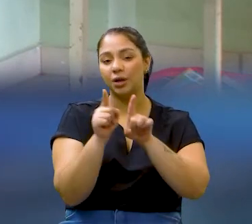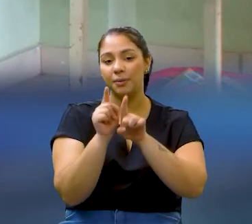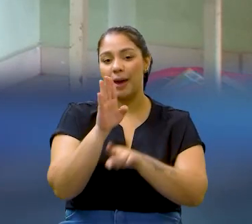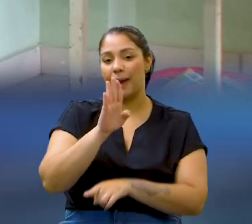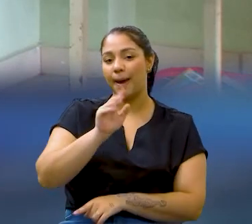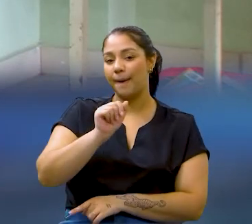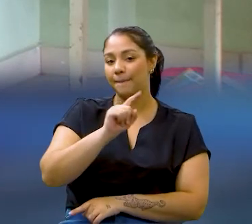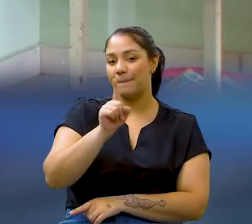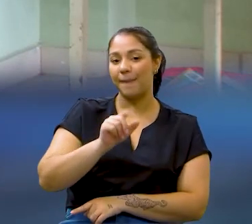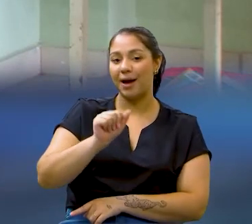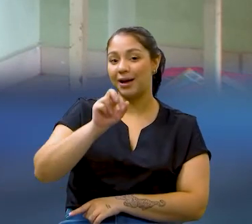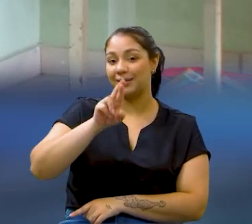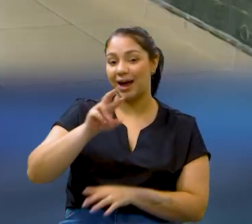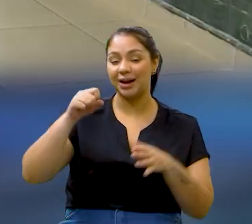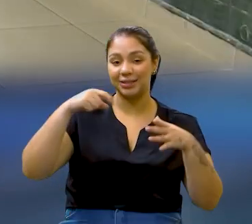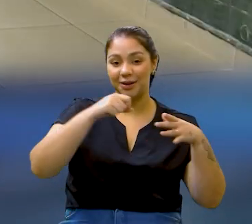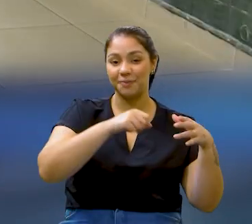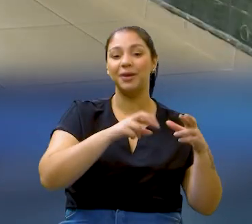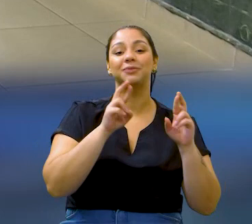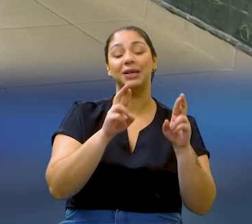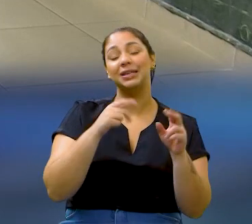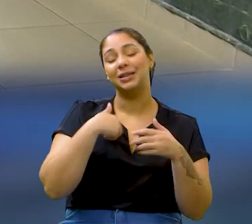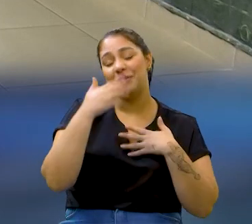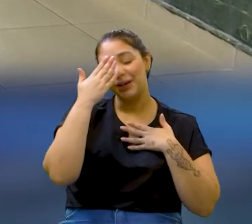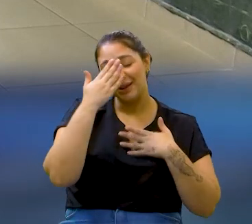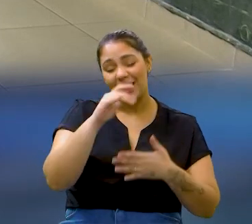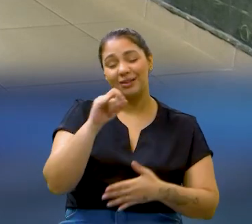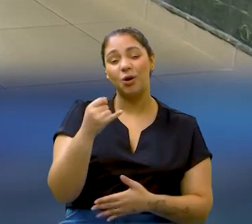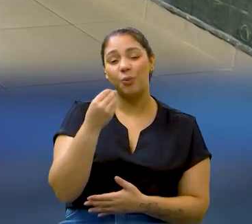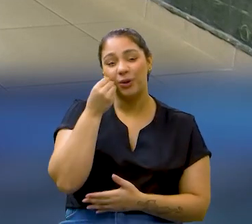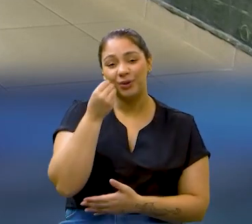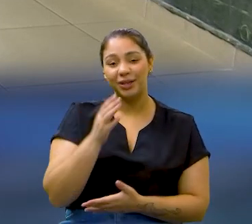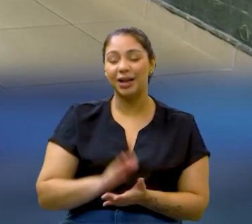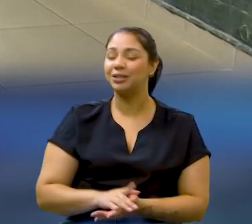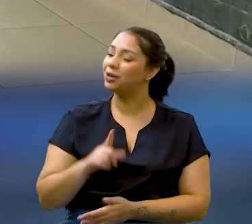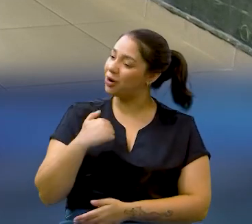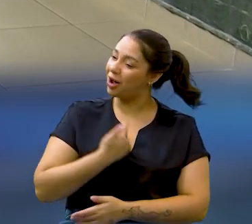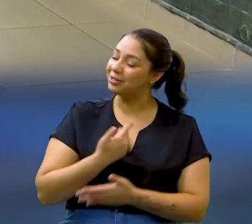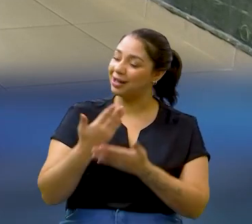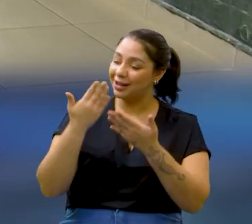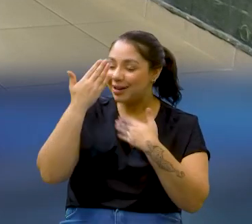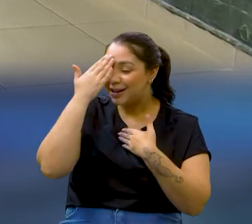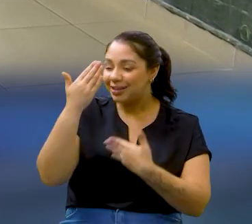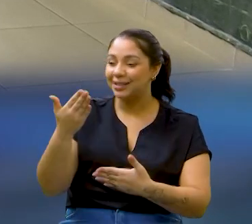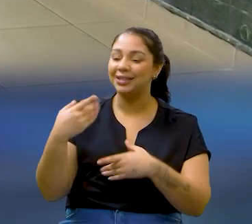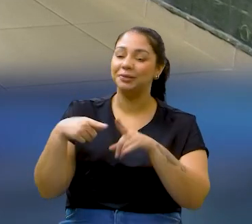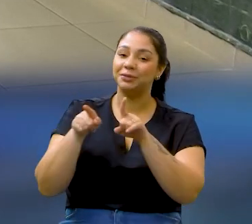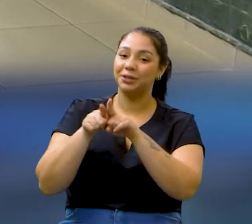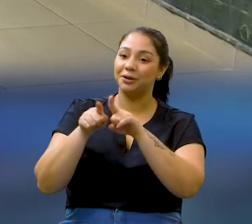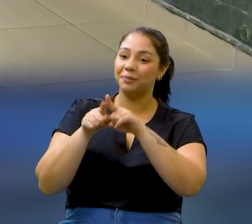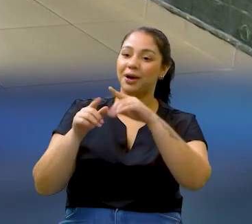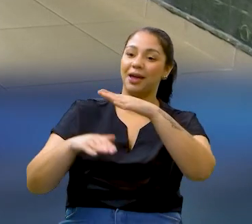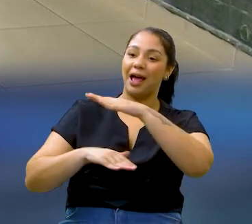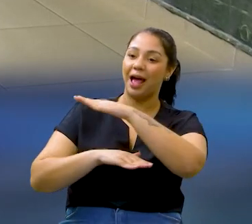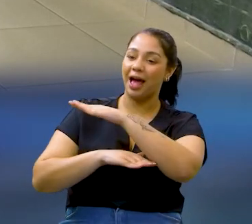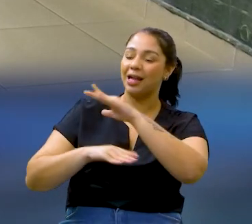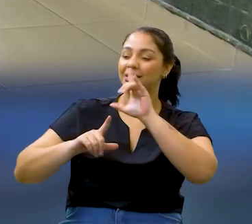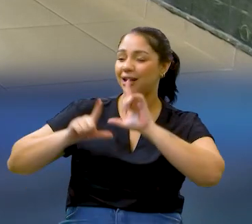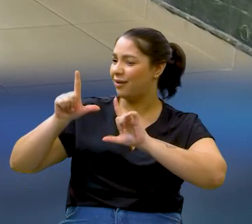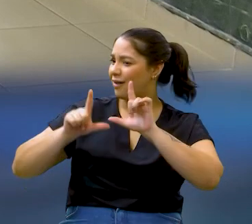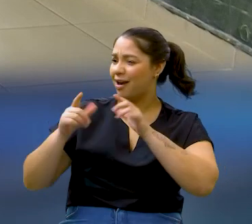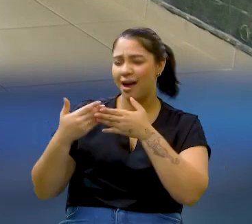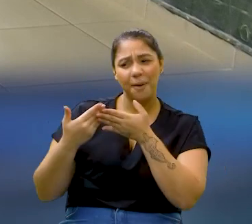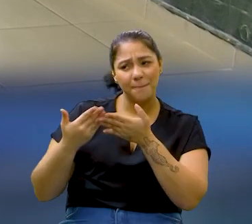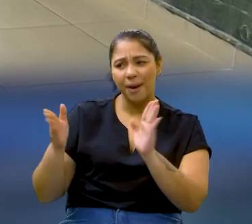ou Bazar Semente Esperança. Muito obrigada pela oportunidade. A gente que agradece. A TV Câmara fica de portas abertas